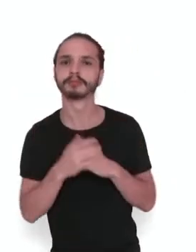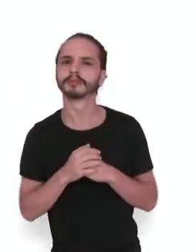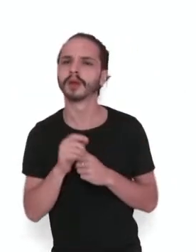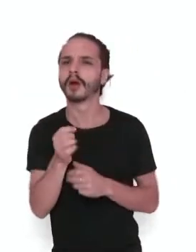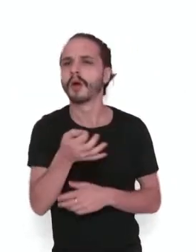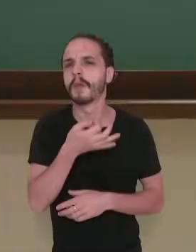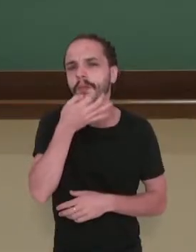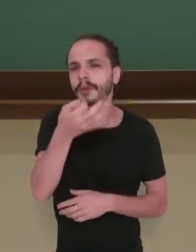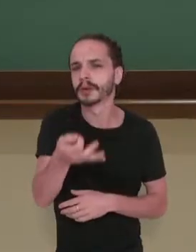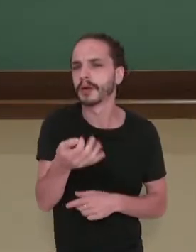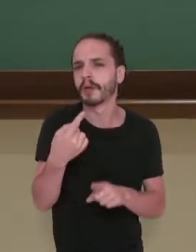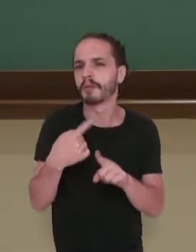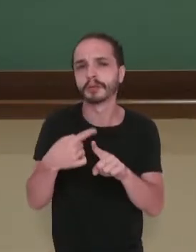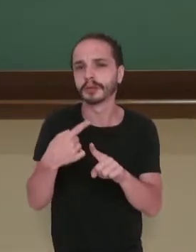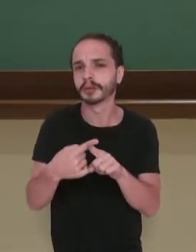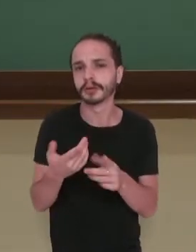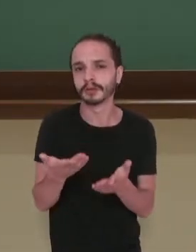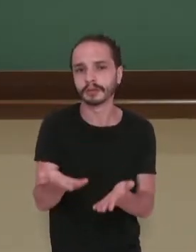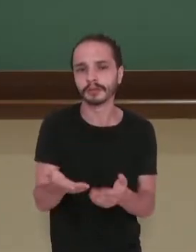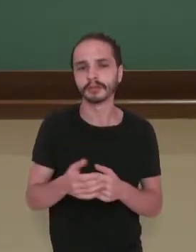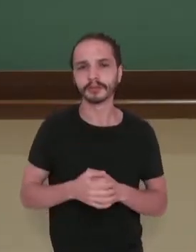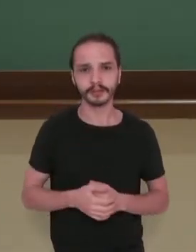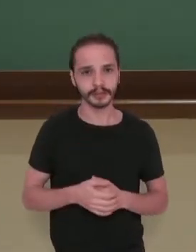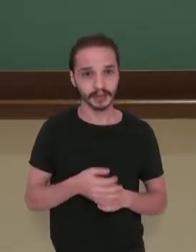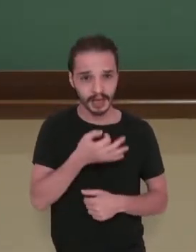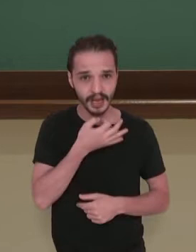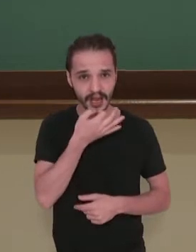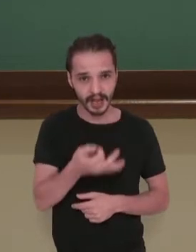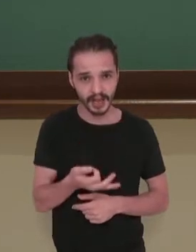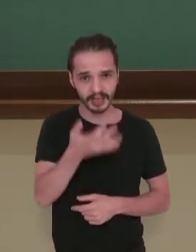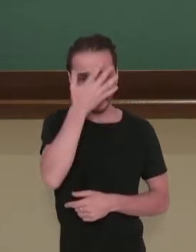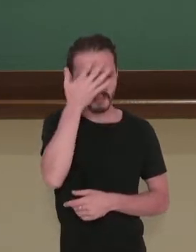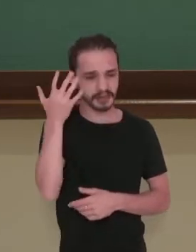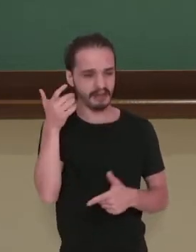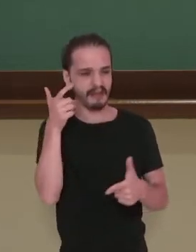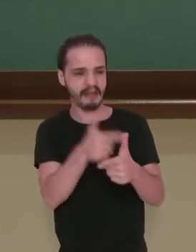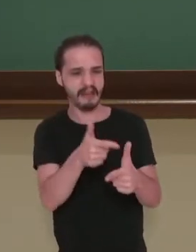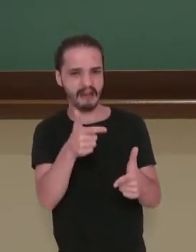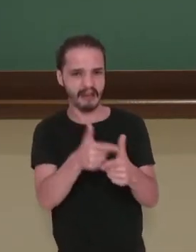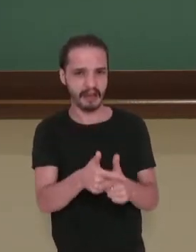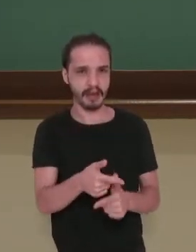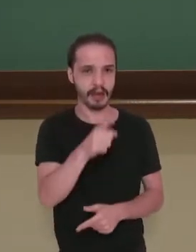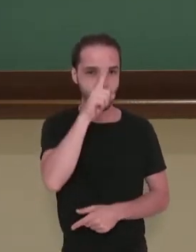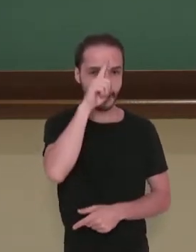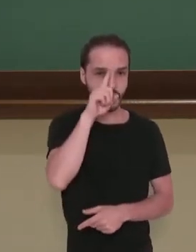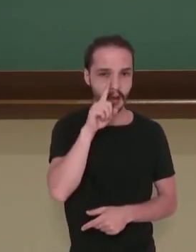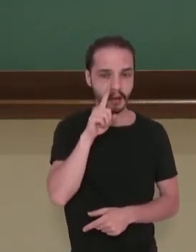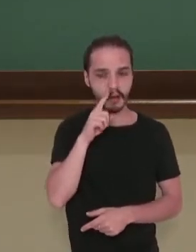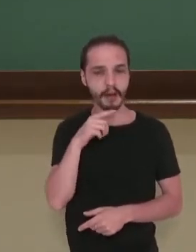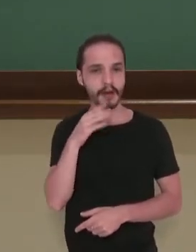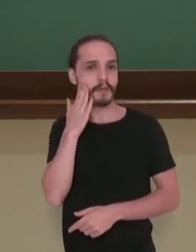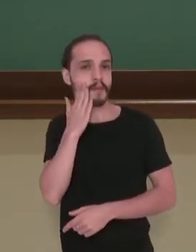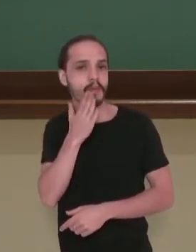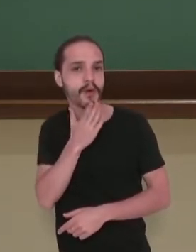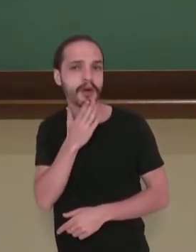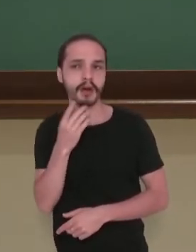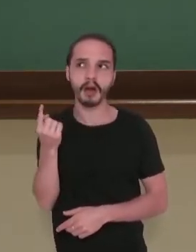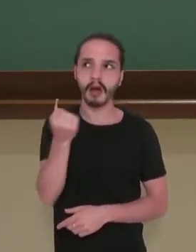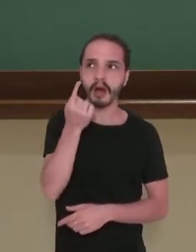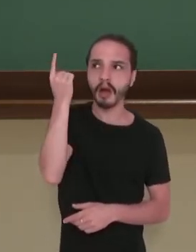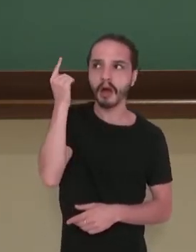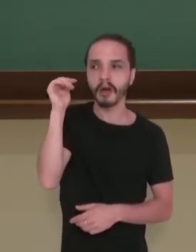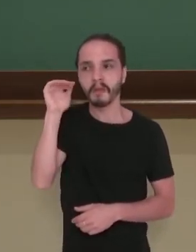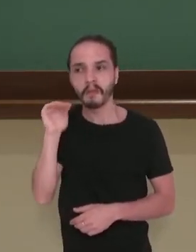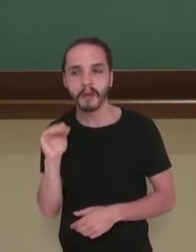que isso ocorre, né? Você acha que as pessoas implicam com quem é loira, com quem é morena, com quem é alta, com quem é